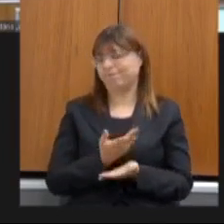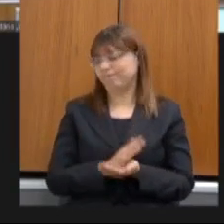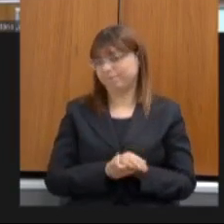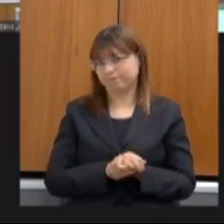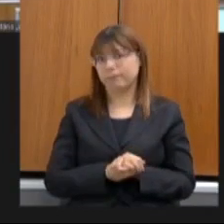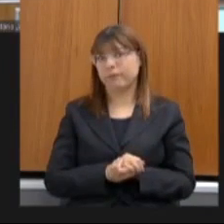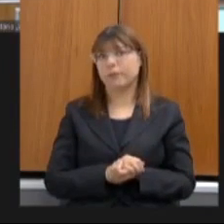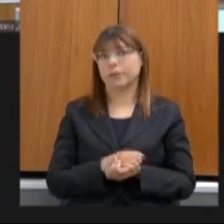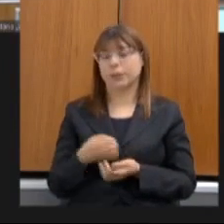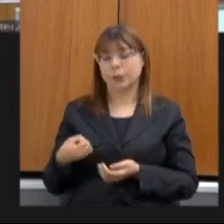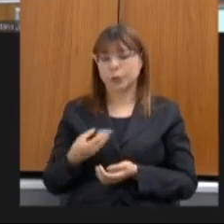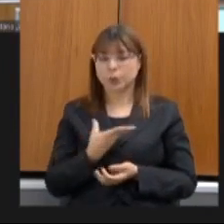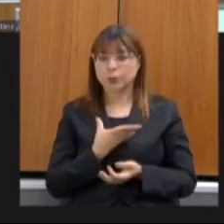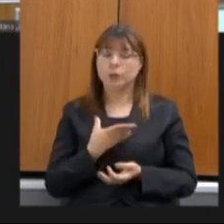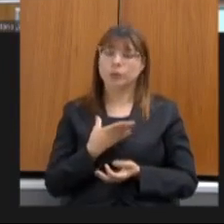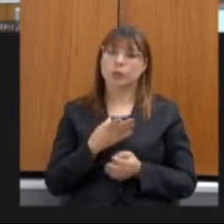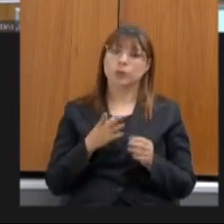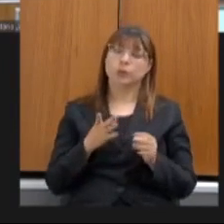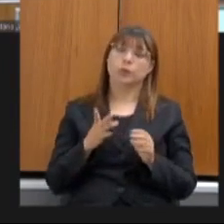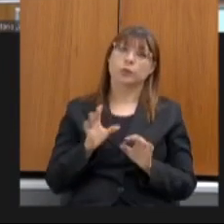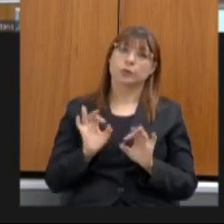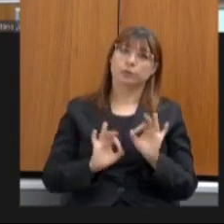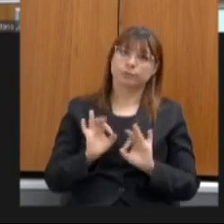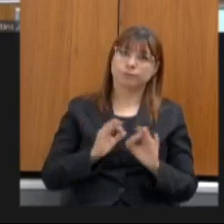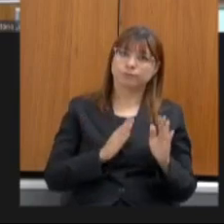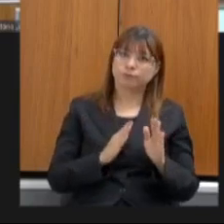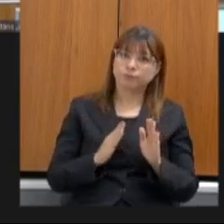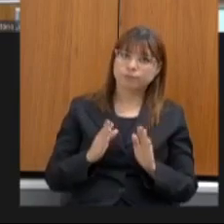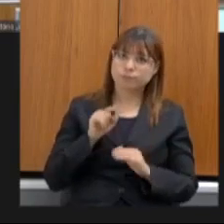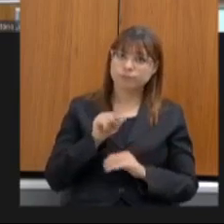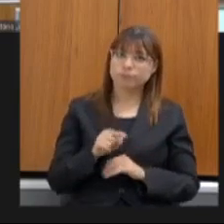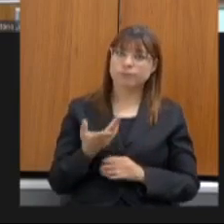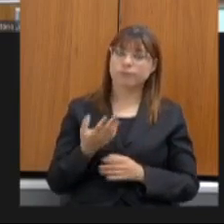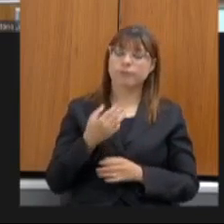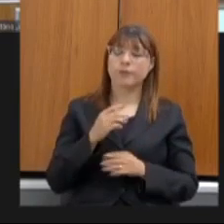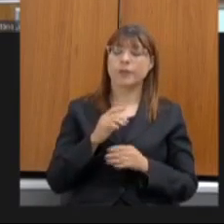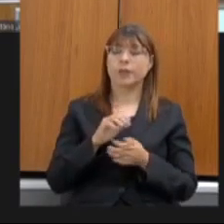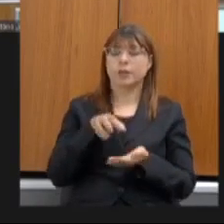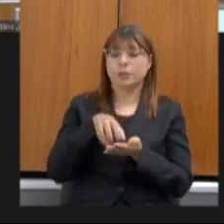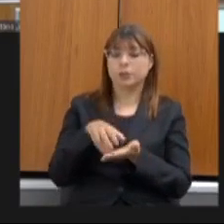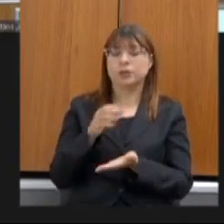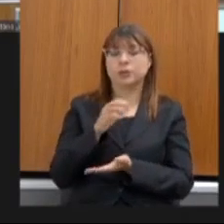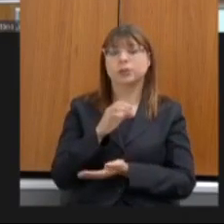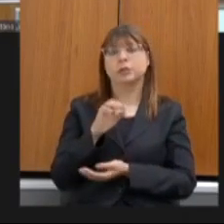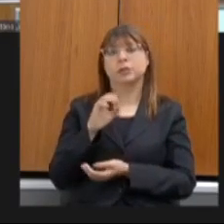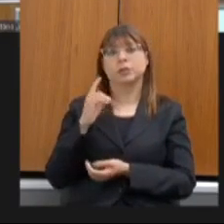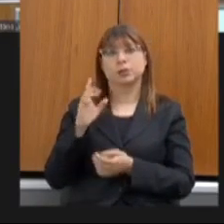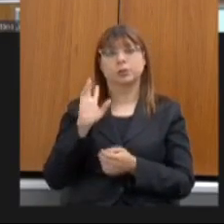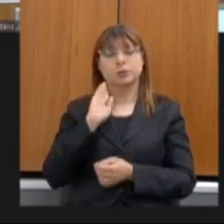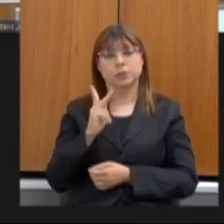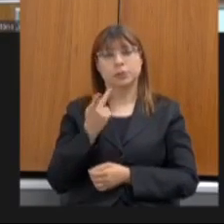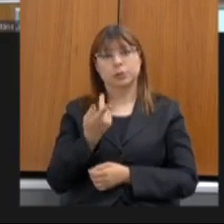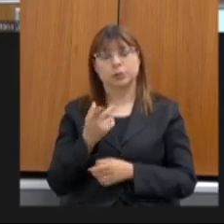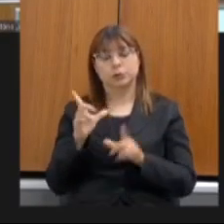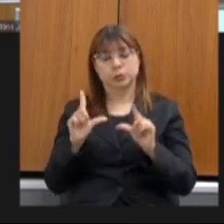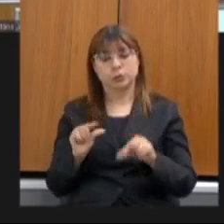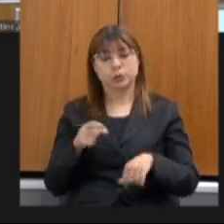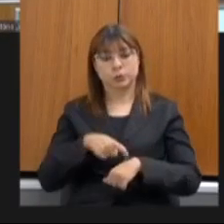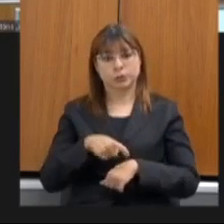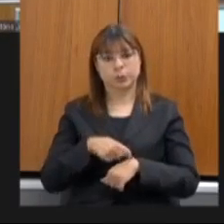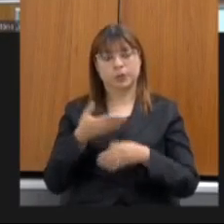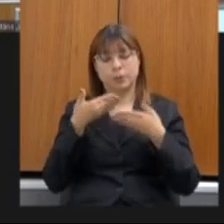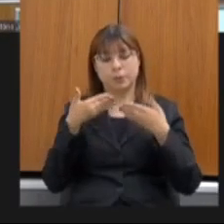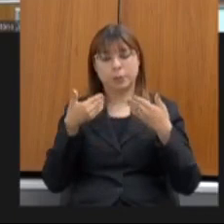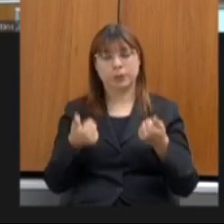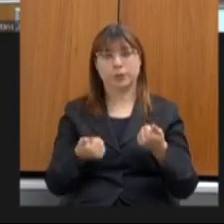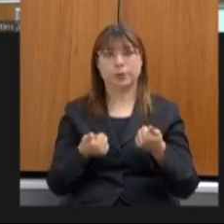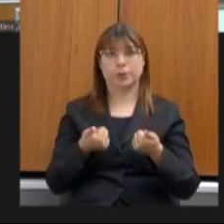aconteça essa nova configuração da agência Metropolitana metropolitana de BH reduzindo prazos para melhorar o